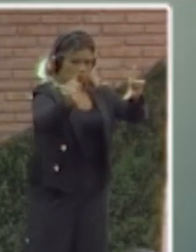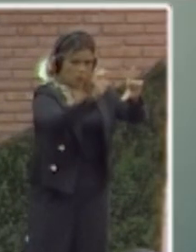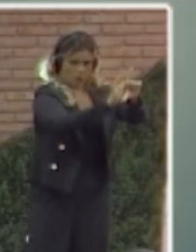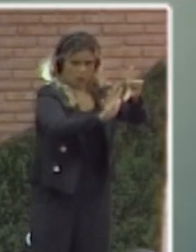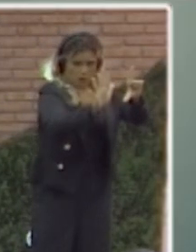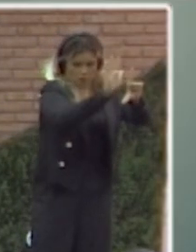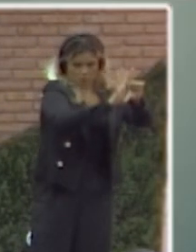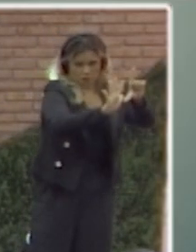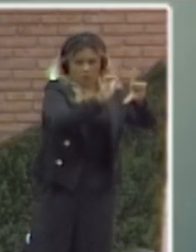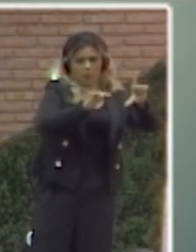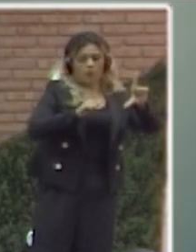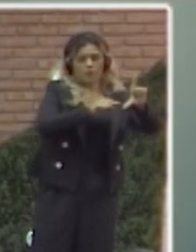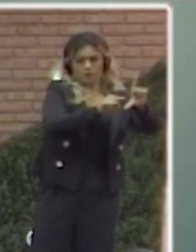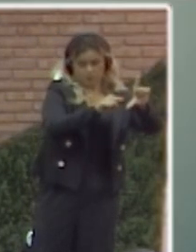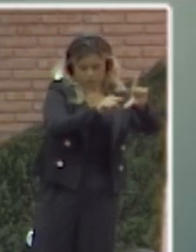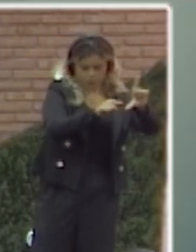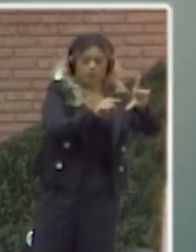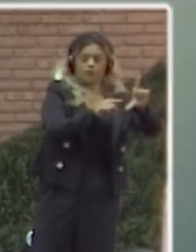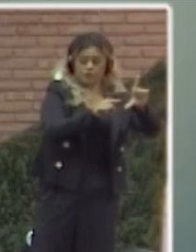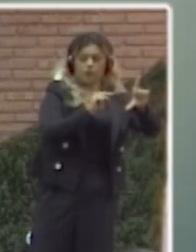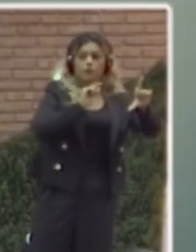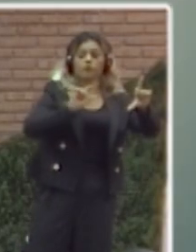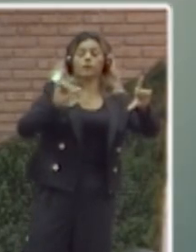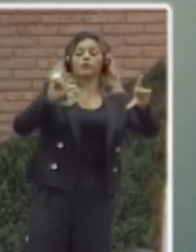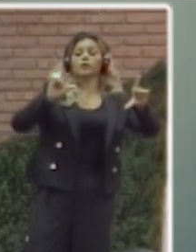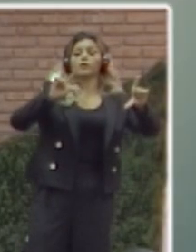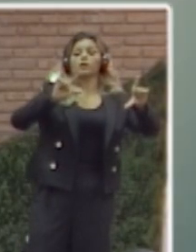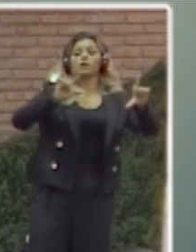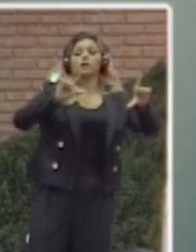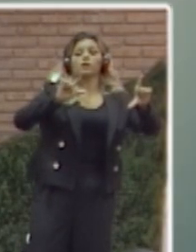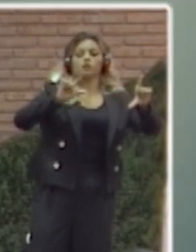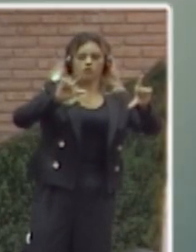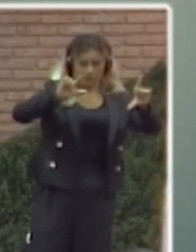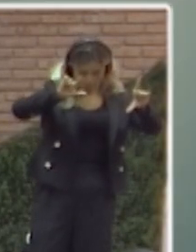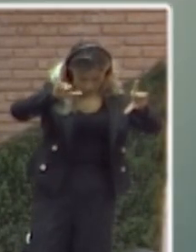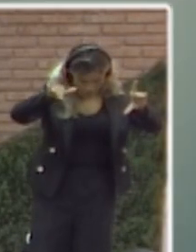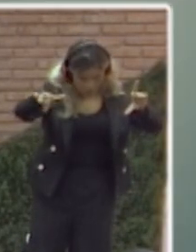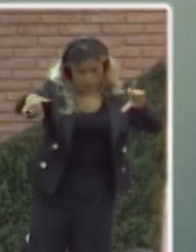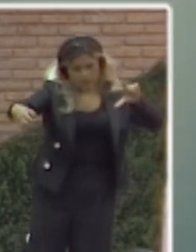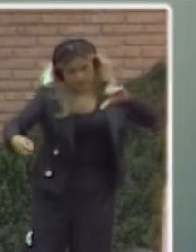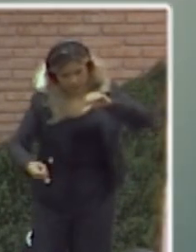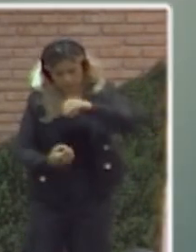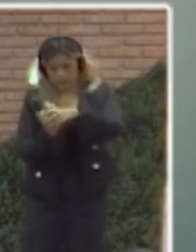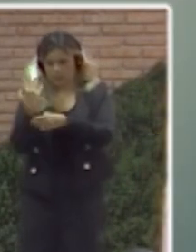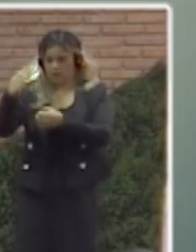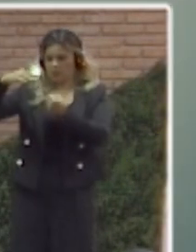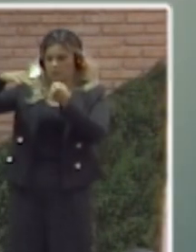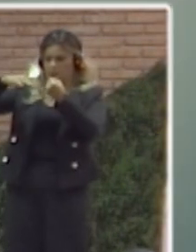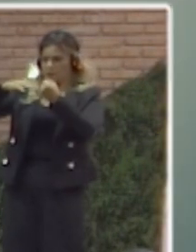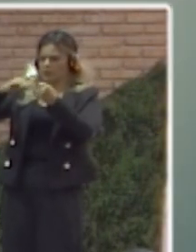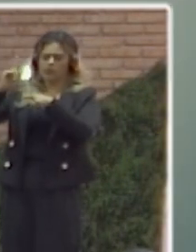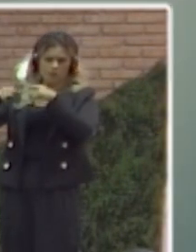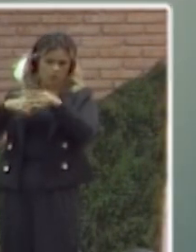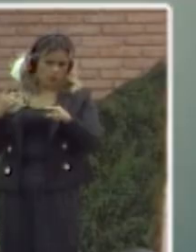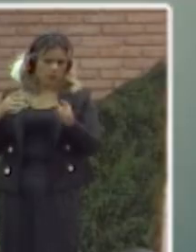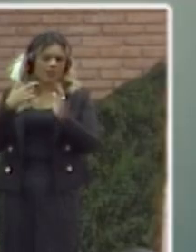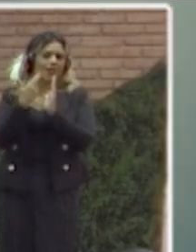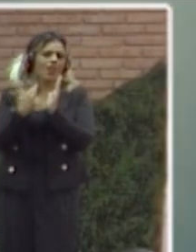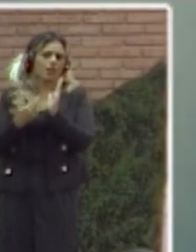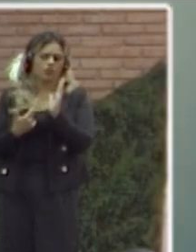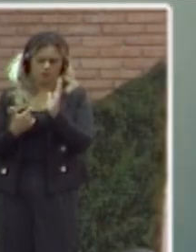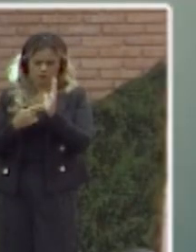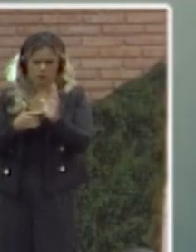projeto, ela vai para uma base de dados e ele tira para a gente, eu vou mostrar um relatório